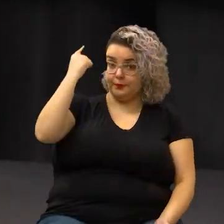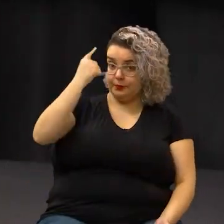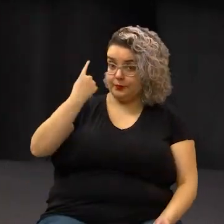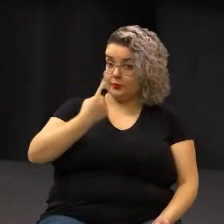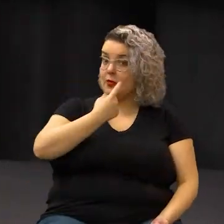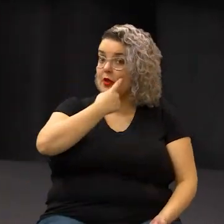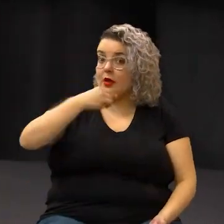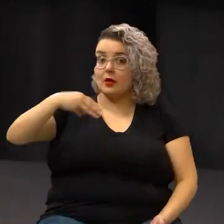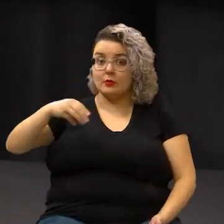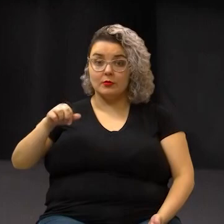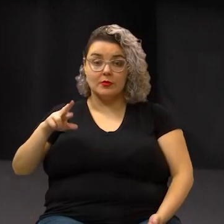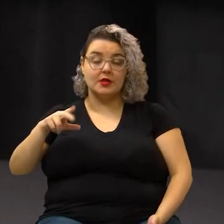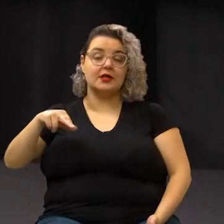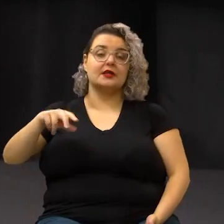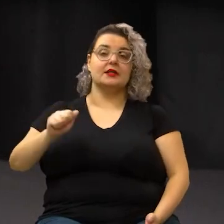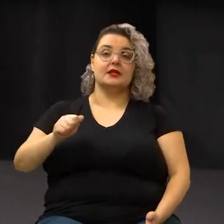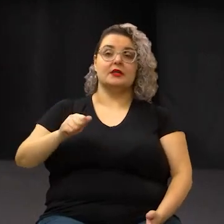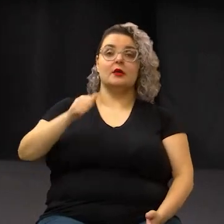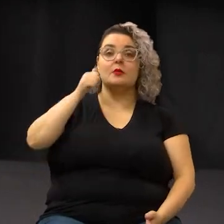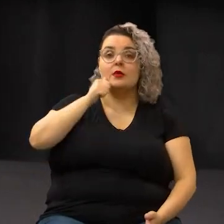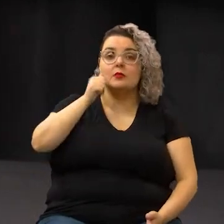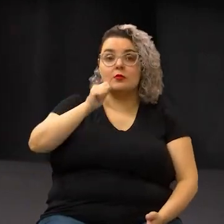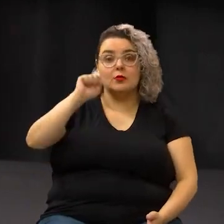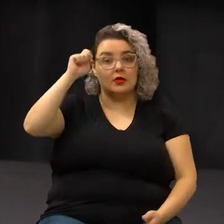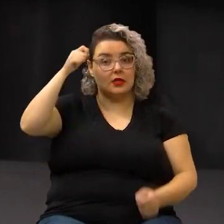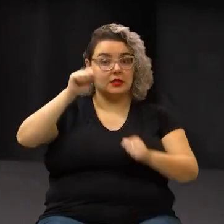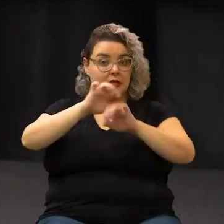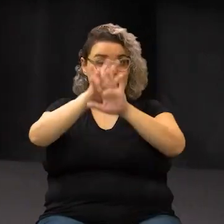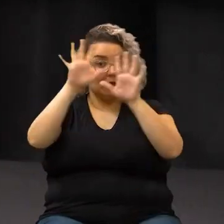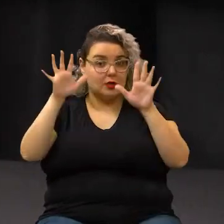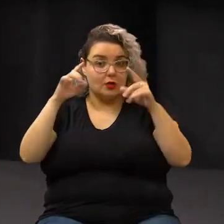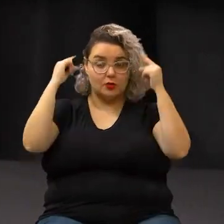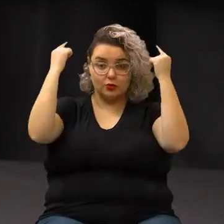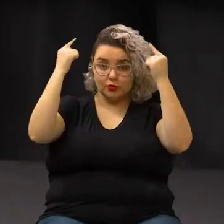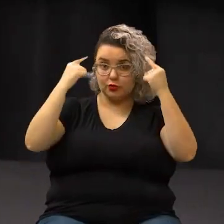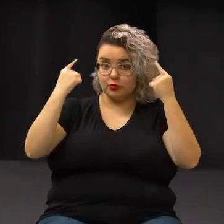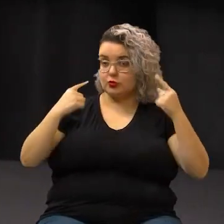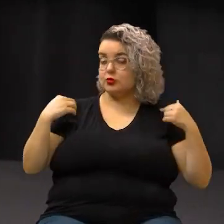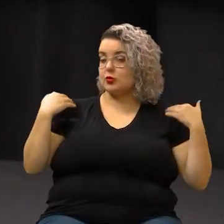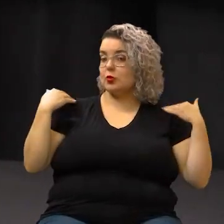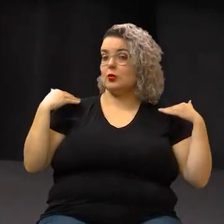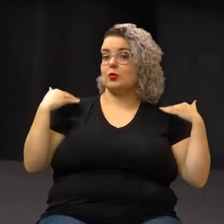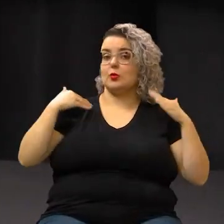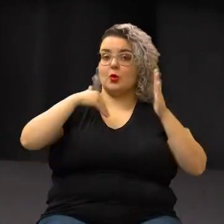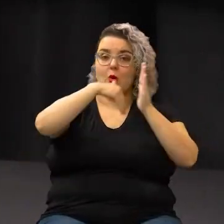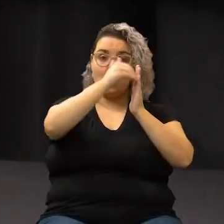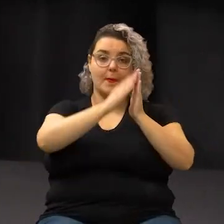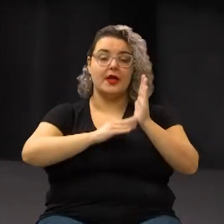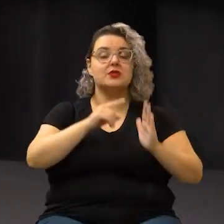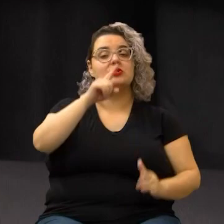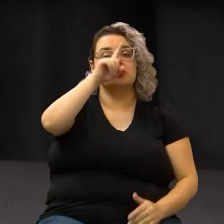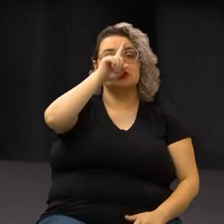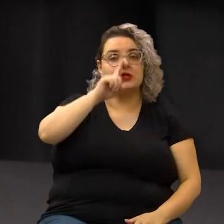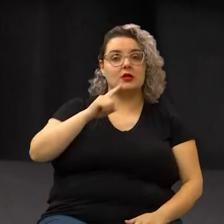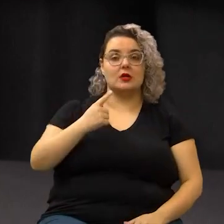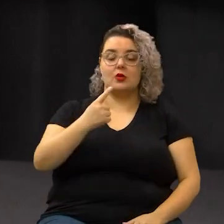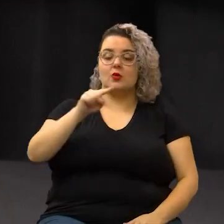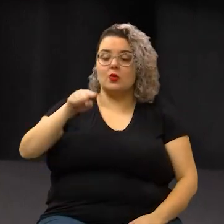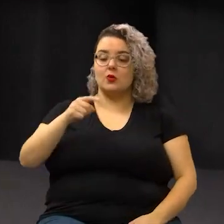Mirna Abreu, eu sou uma mulher negra de pele clara, cabelos cacheados na altura dos ombros, com mechas loiras,